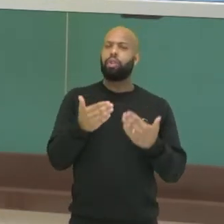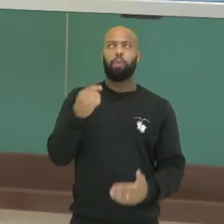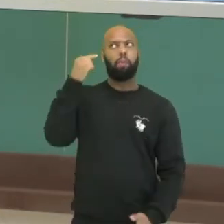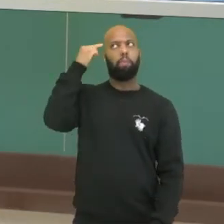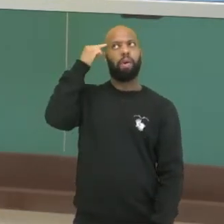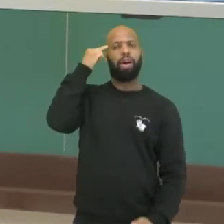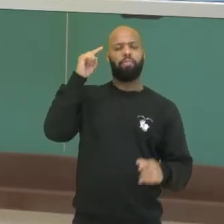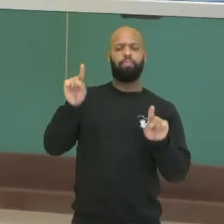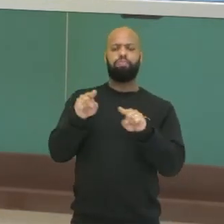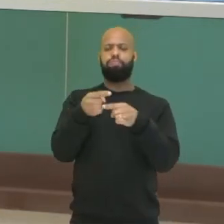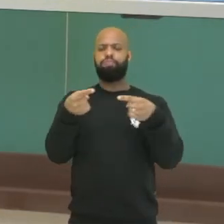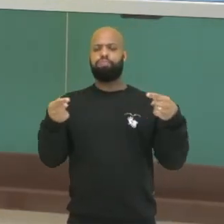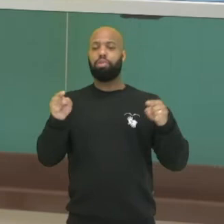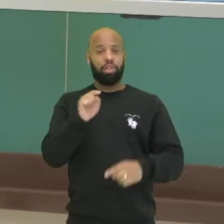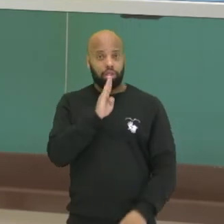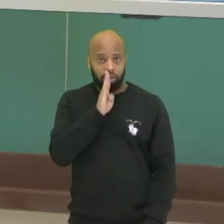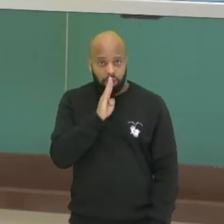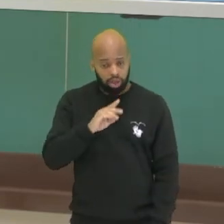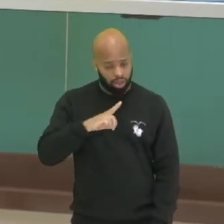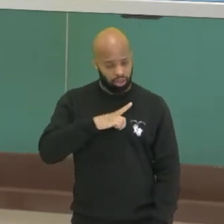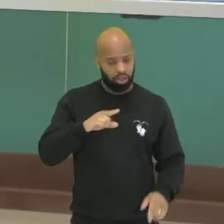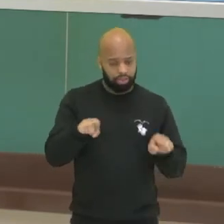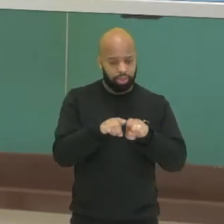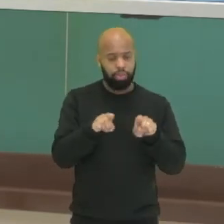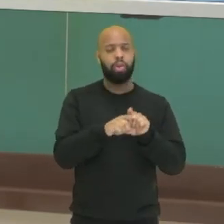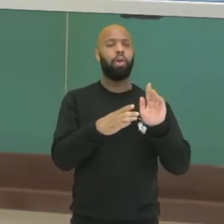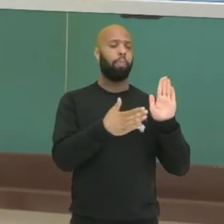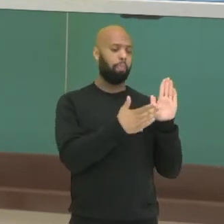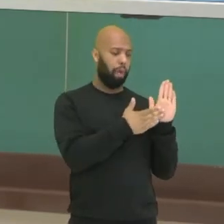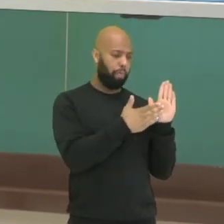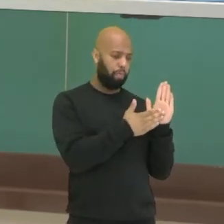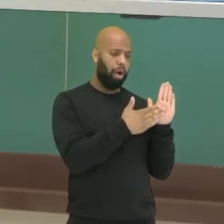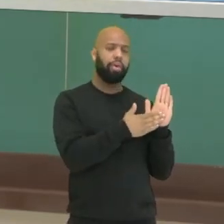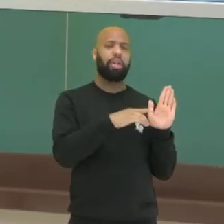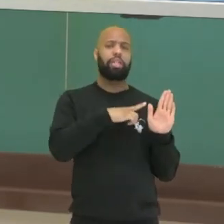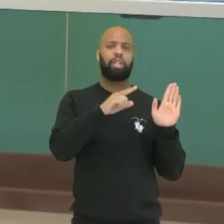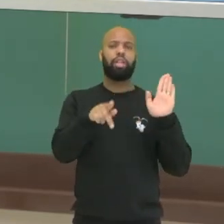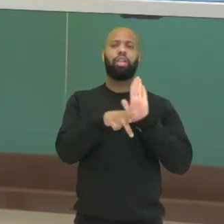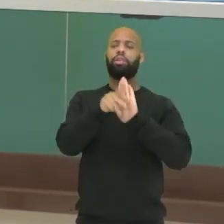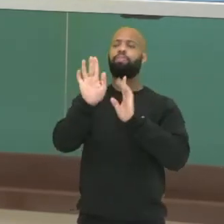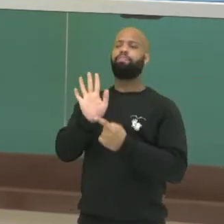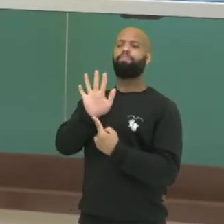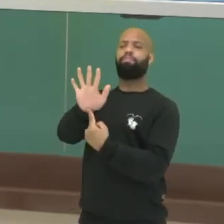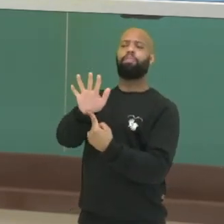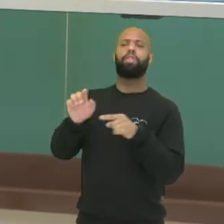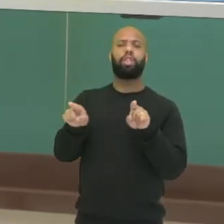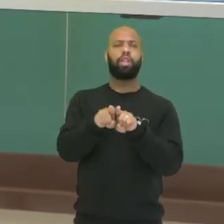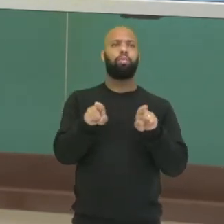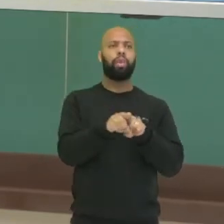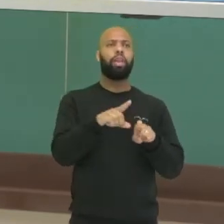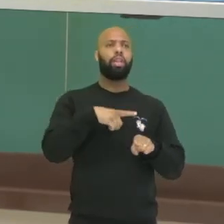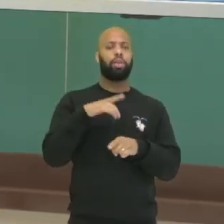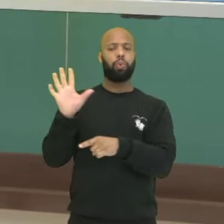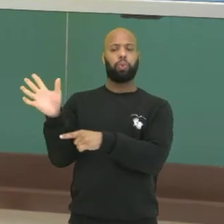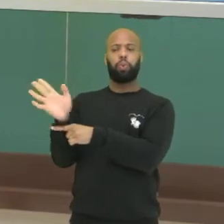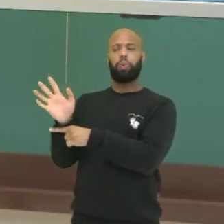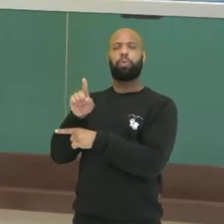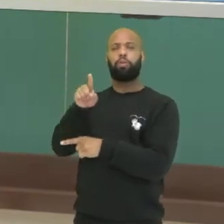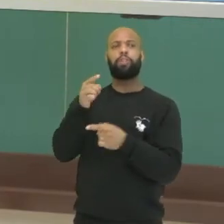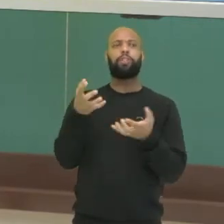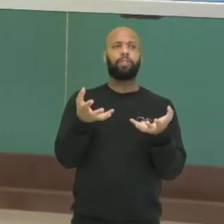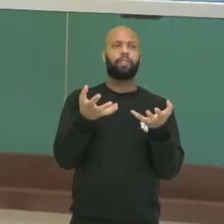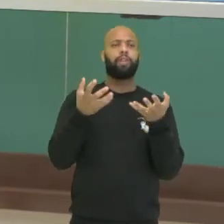o próprio silêncio, também é uma proposta para um espetáculo ou para, de repente, um filme que você